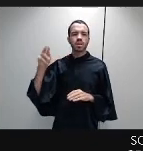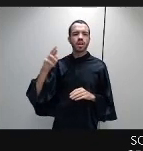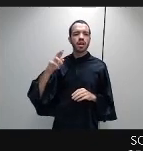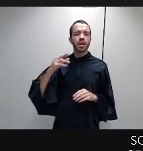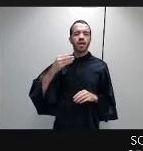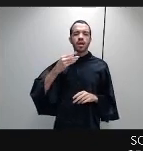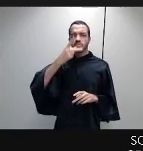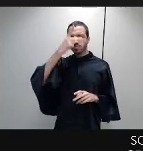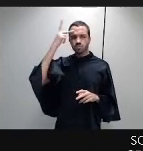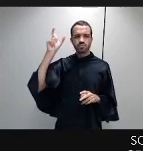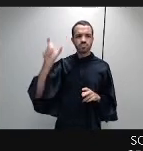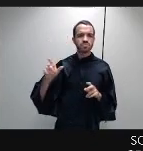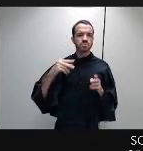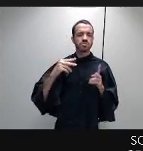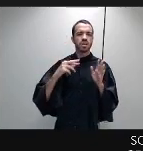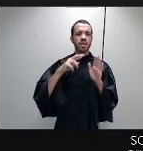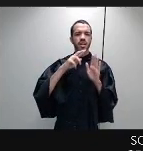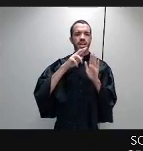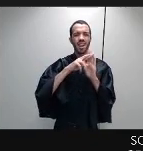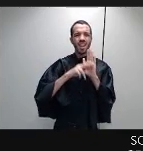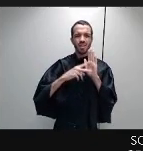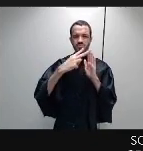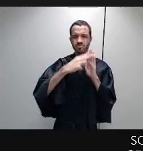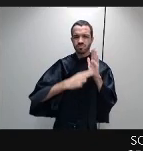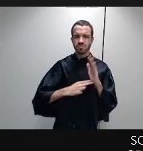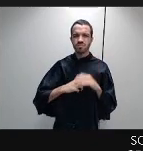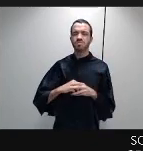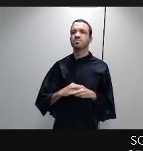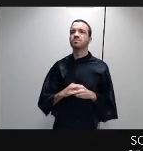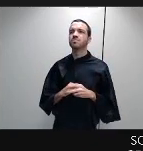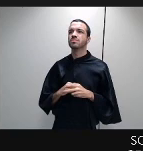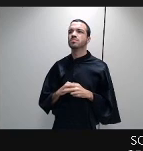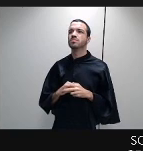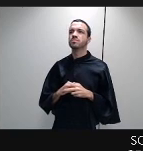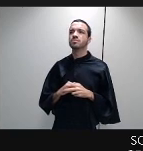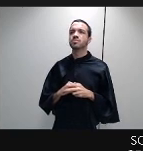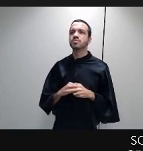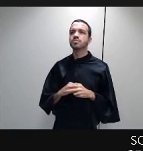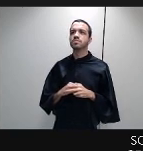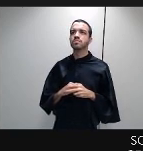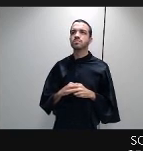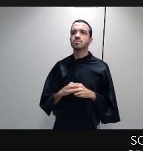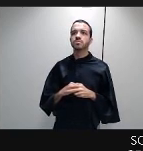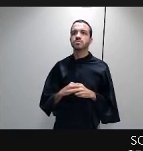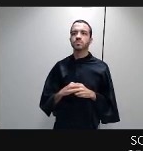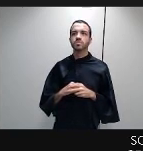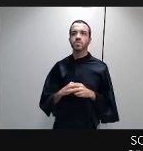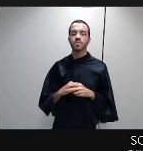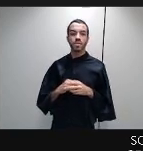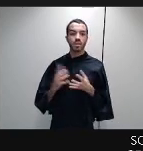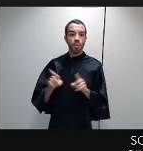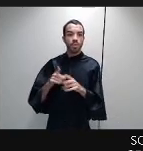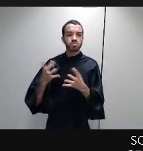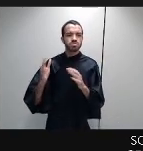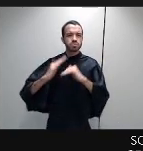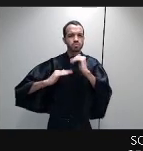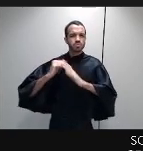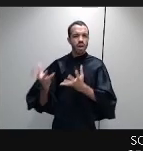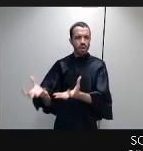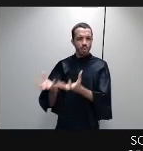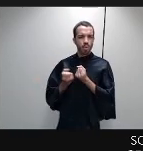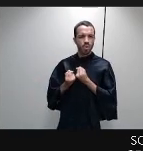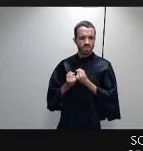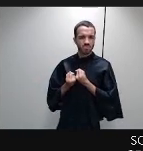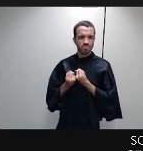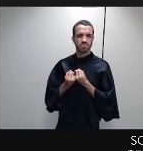antecipou que a no irinha quanto ao acolhimento porque efetivamente